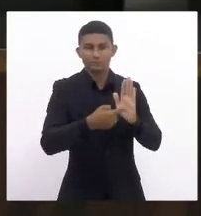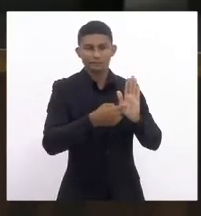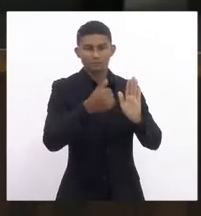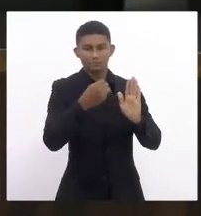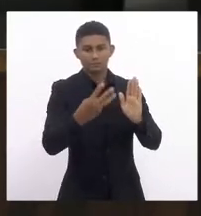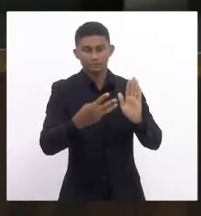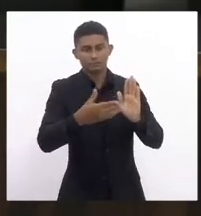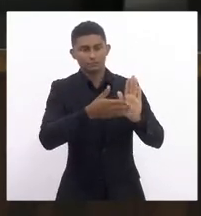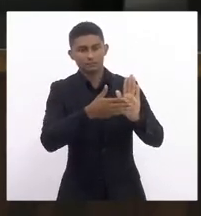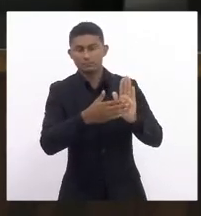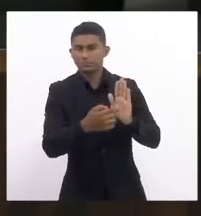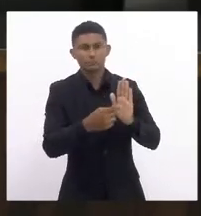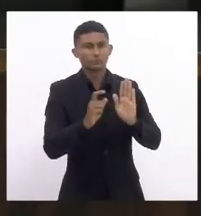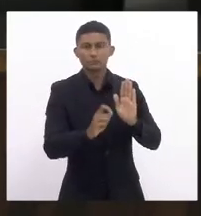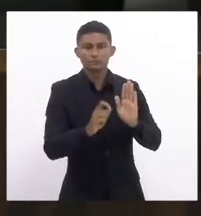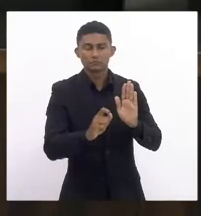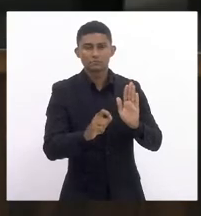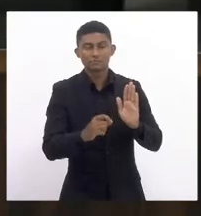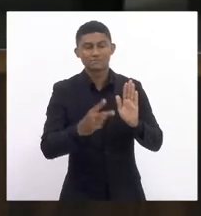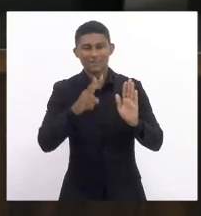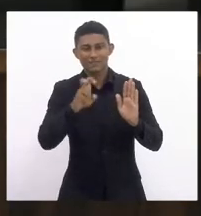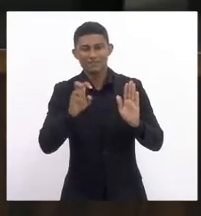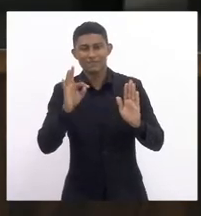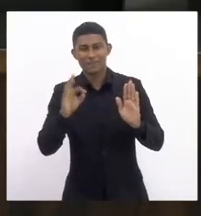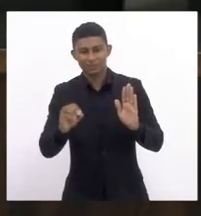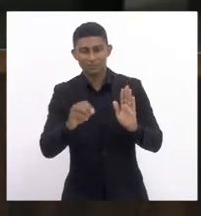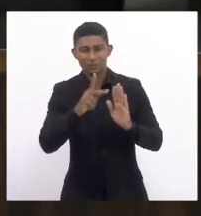pauta, veto parcial aposto ao projeto de lei